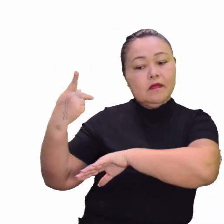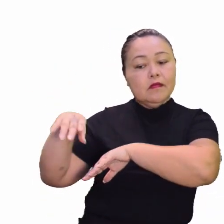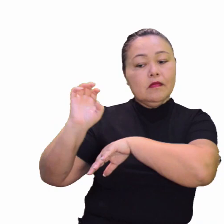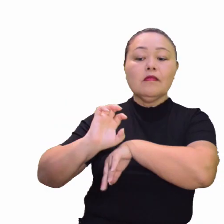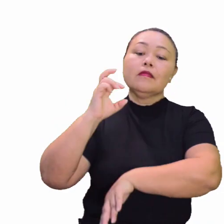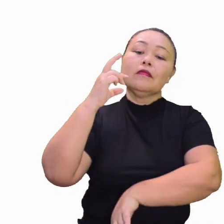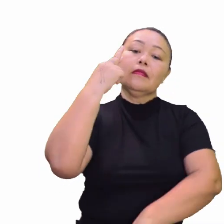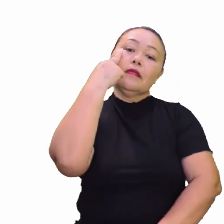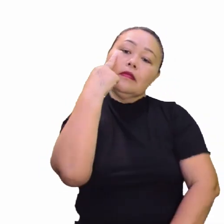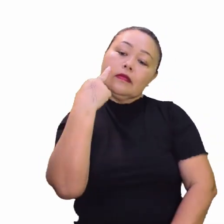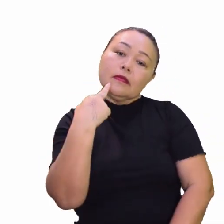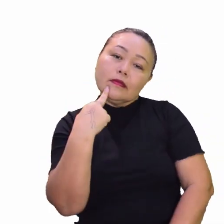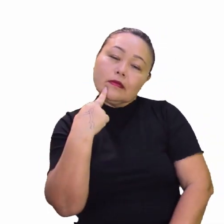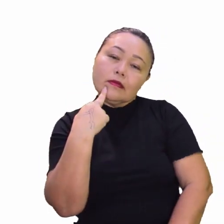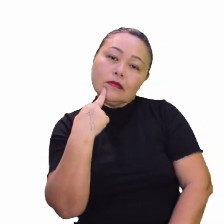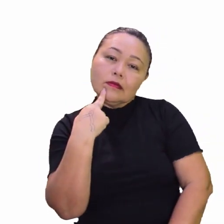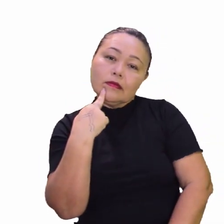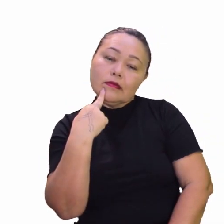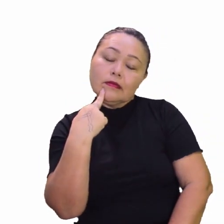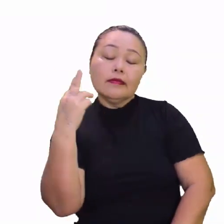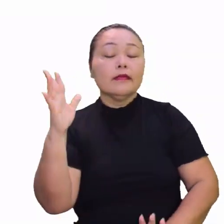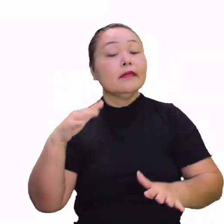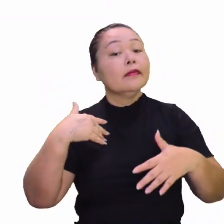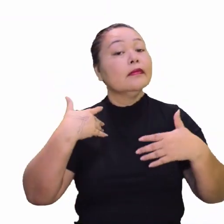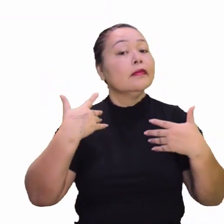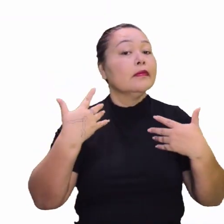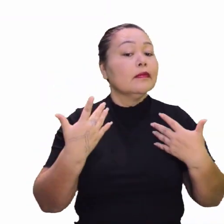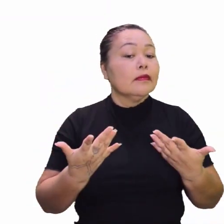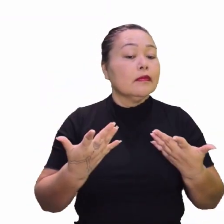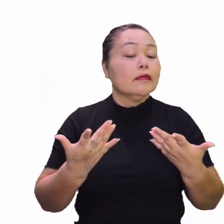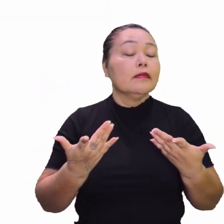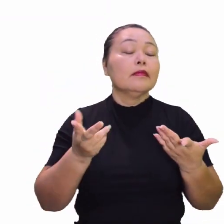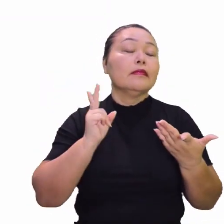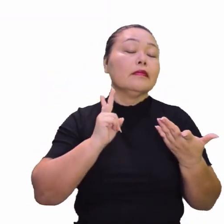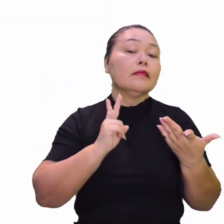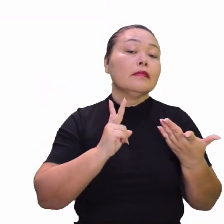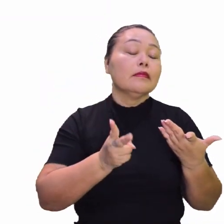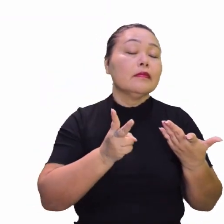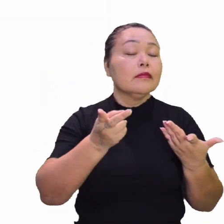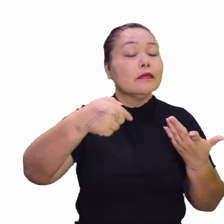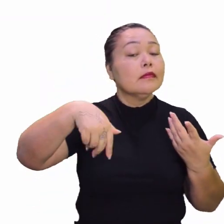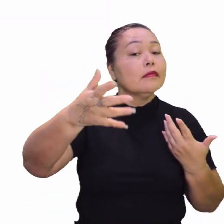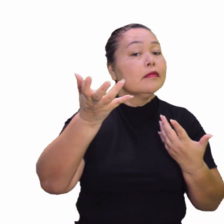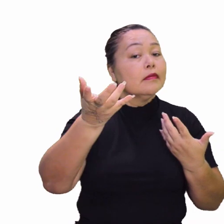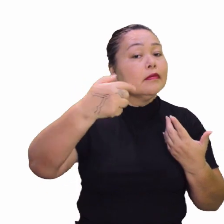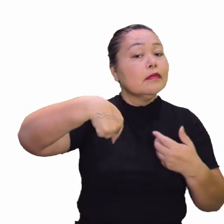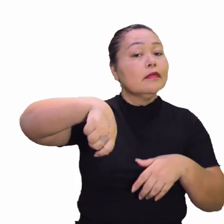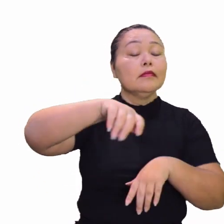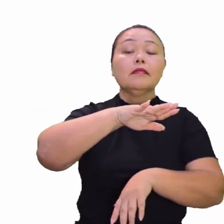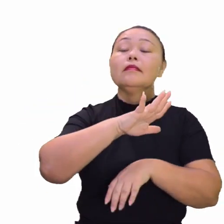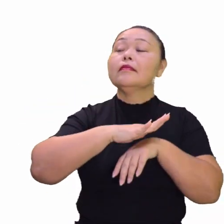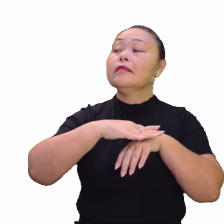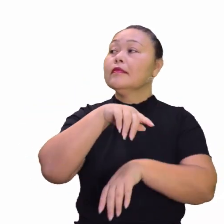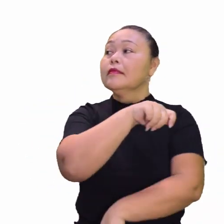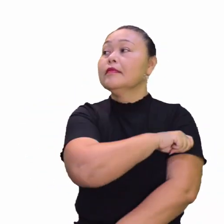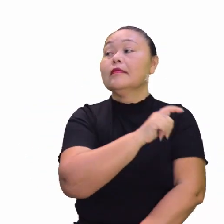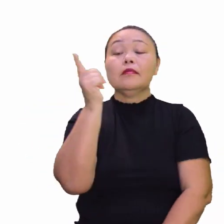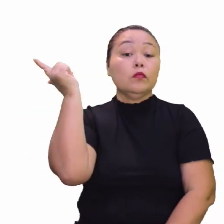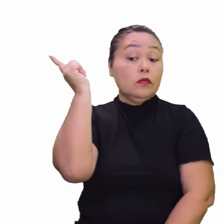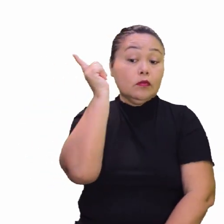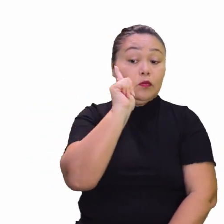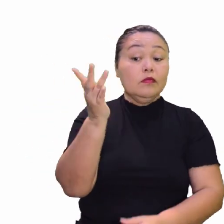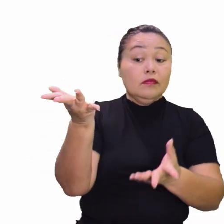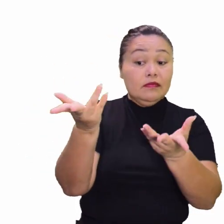de Rondônia. Obviamente, Rogério, a gente sempre quer que os nossos queridos alunos alcancem